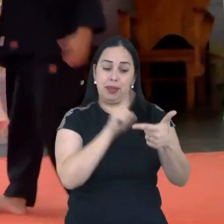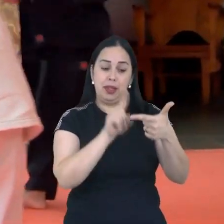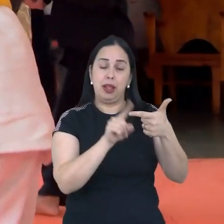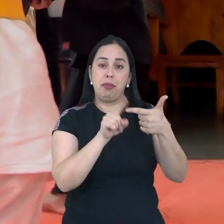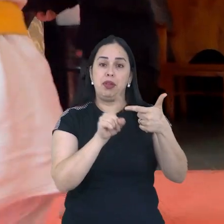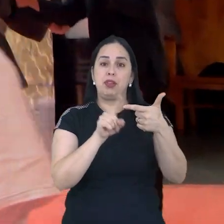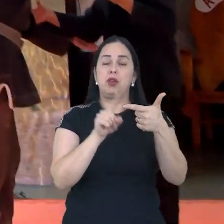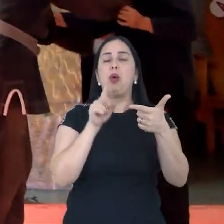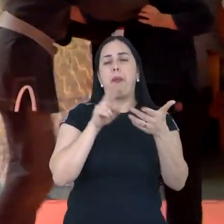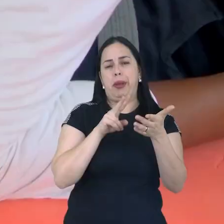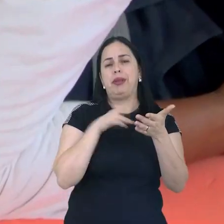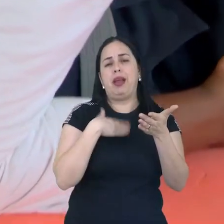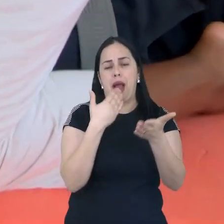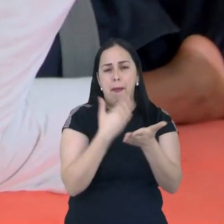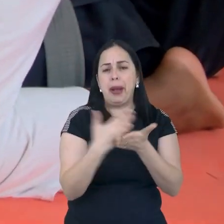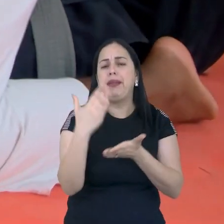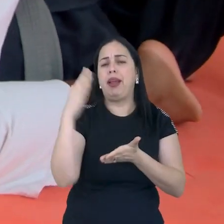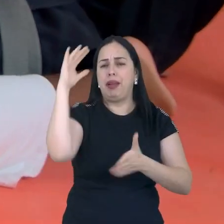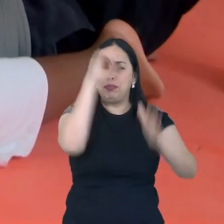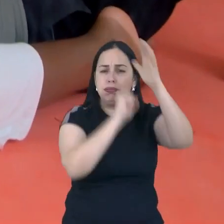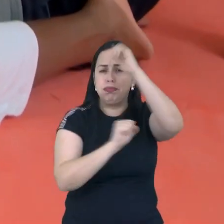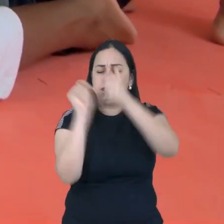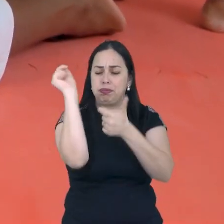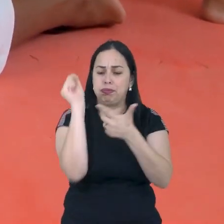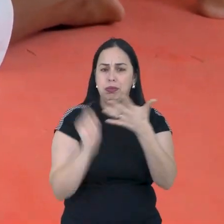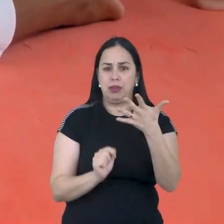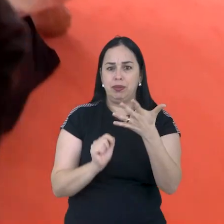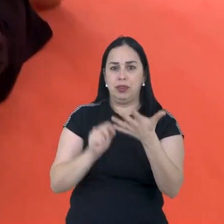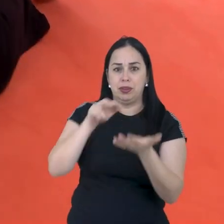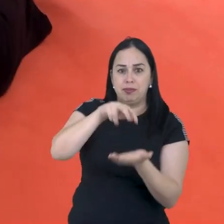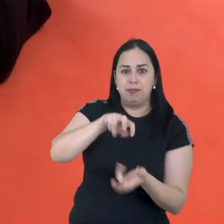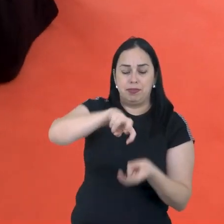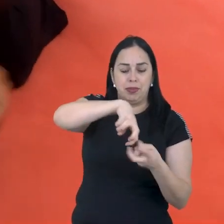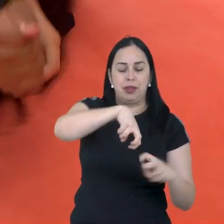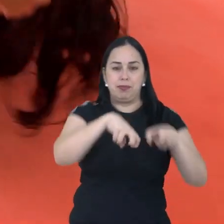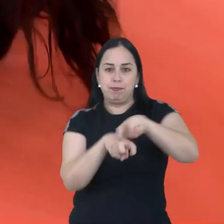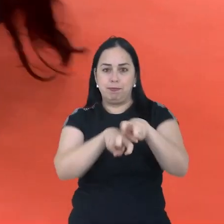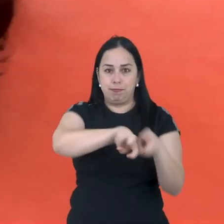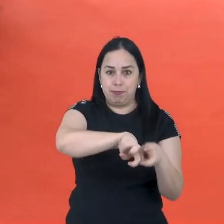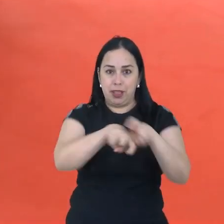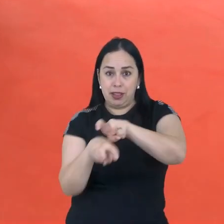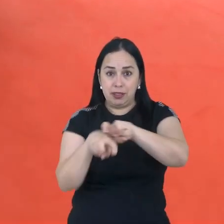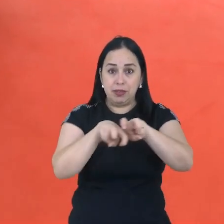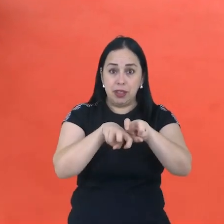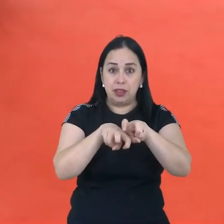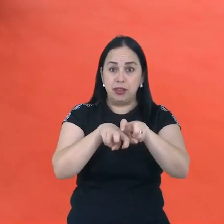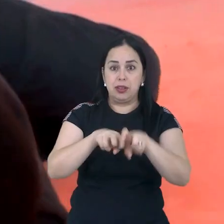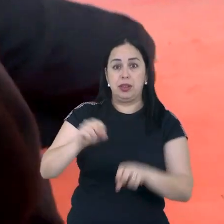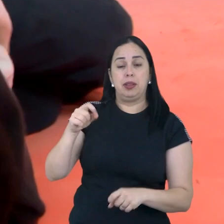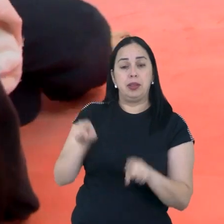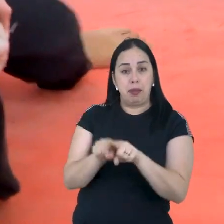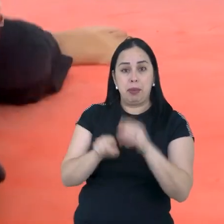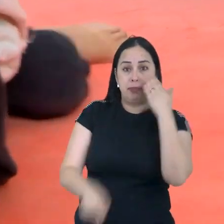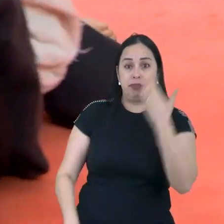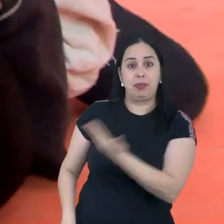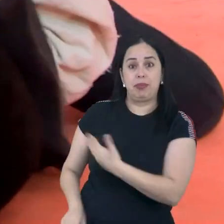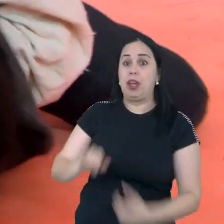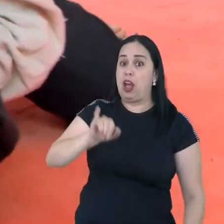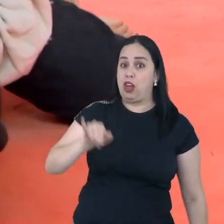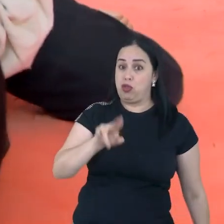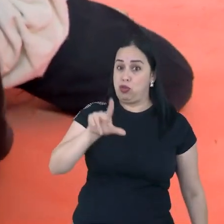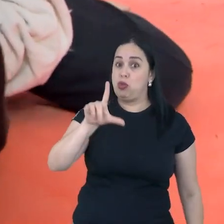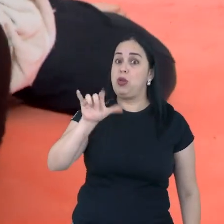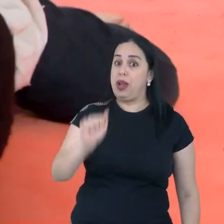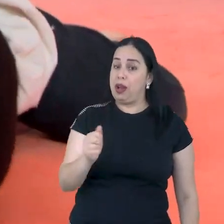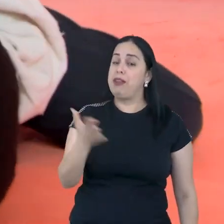começa um vocabulário extenso. A luta no chão é chamada de rola. Essa imobilização é a chave de braço. A Júlia conhece bem